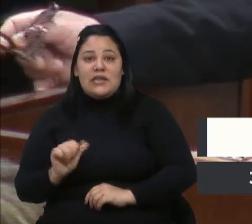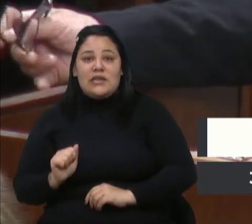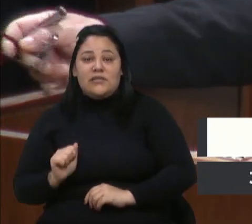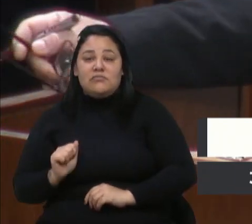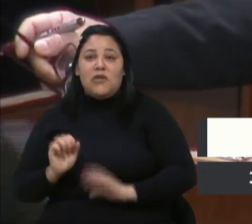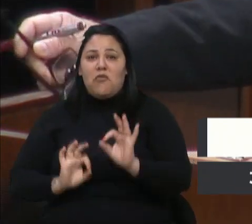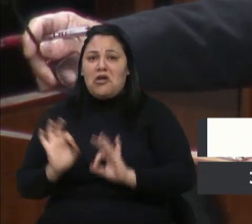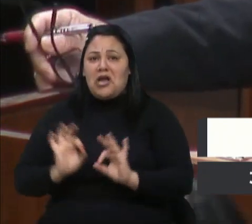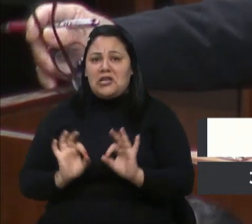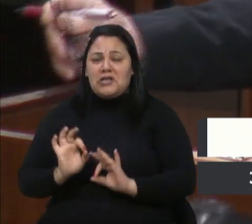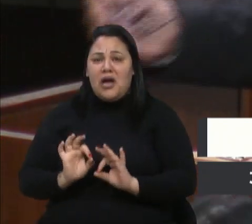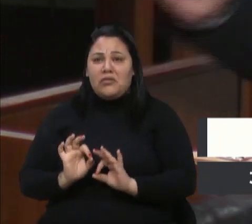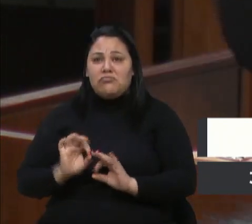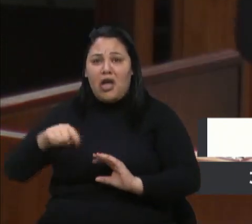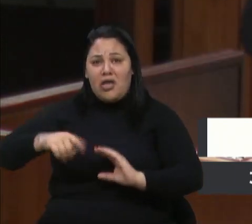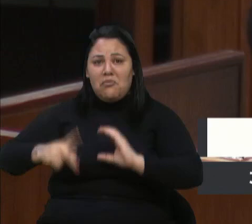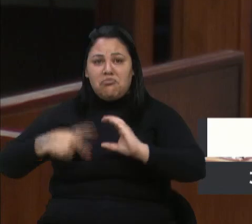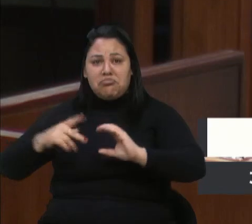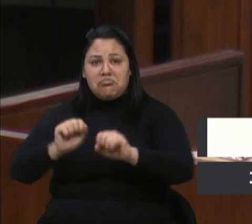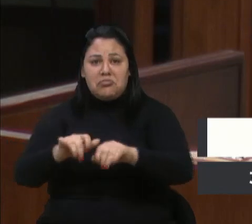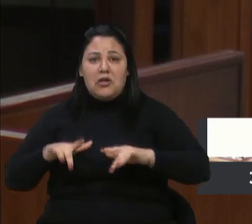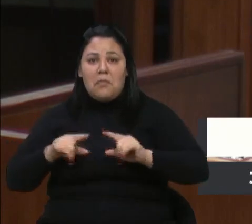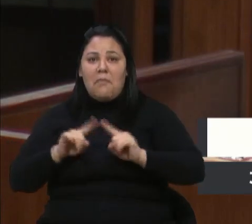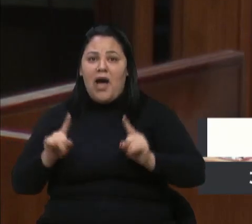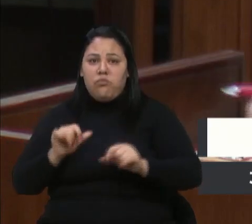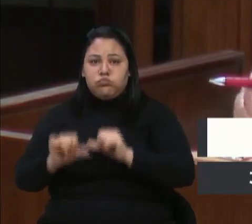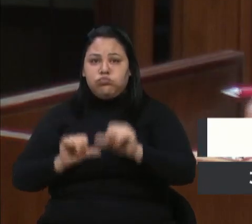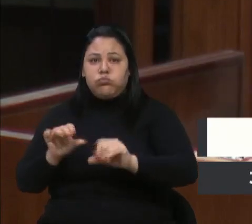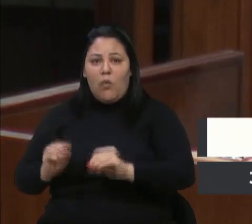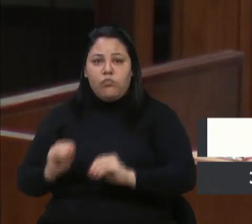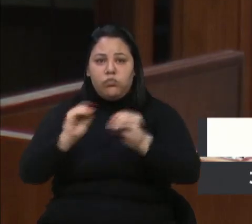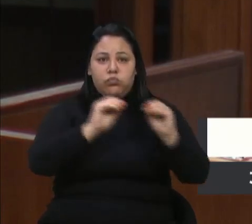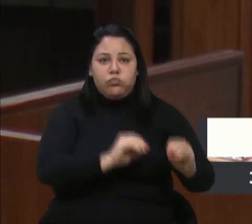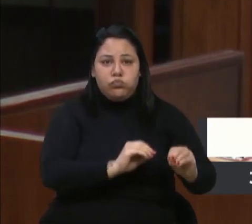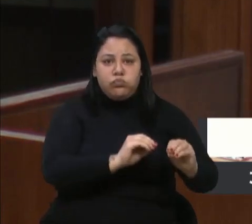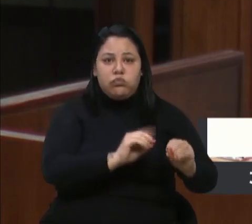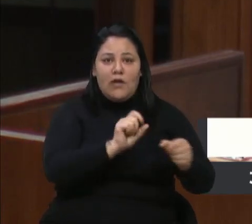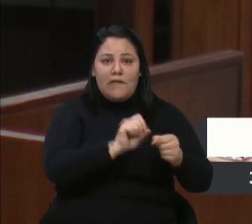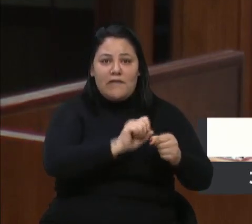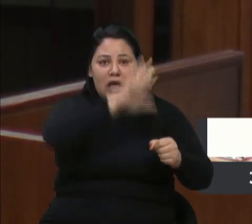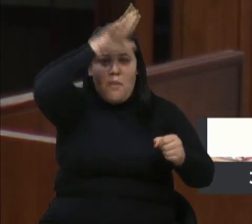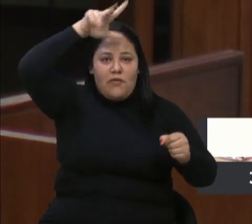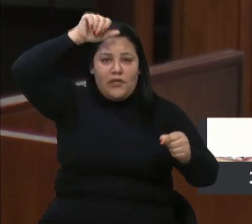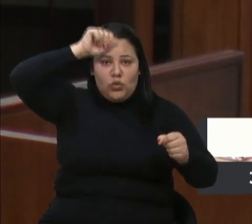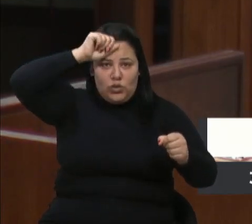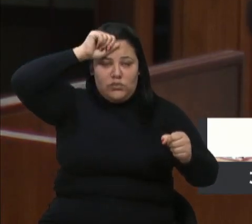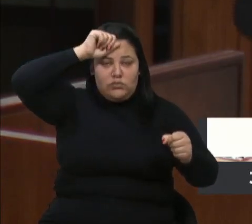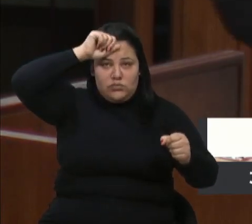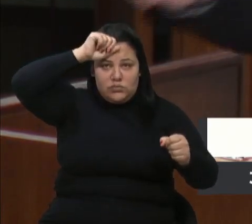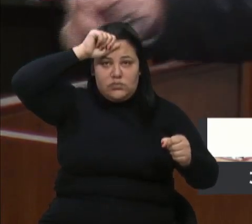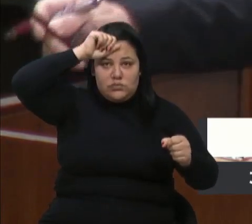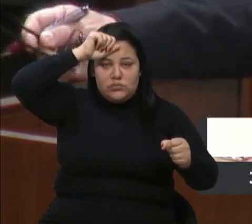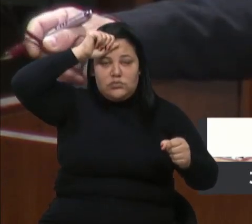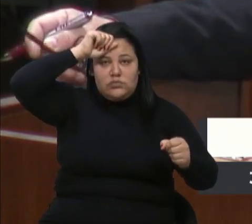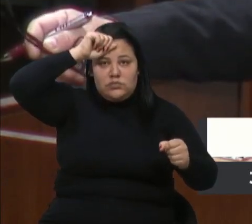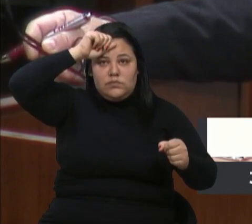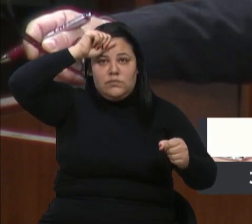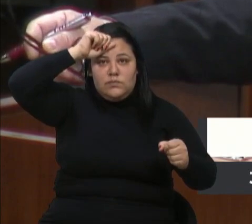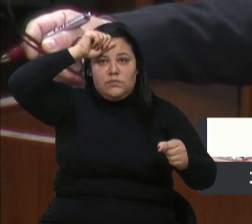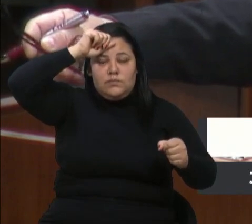mas, enfim, mudaram e nós vamos estar lá, então, para